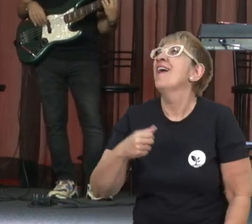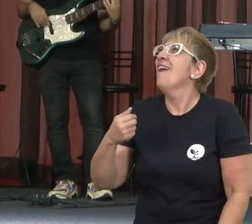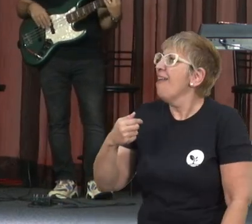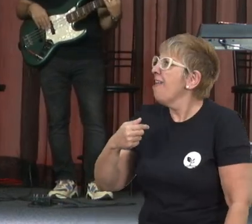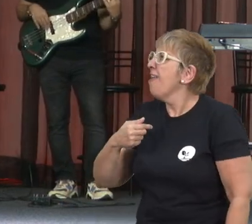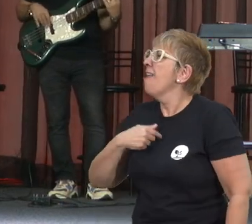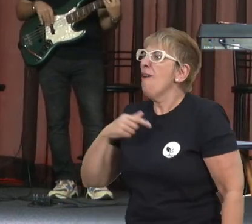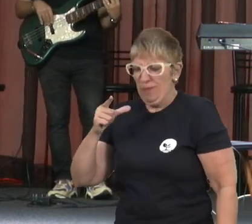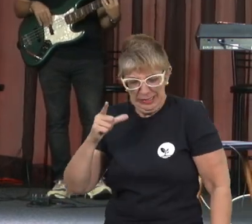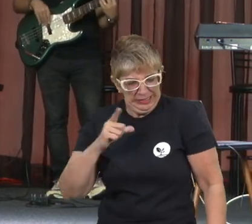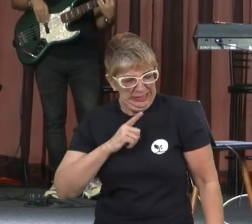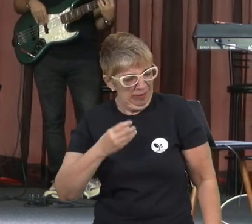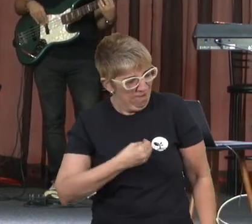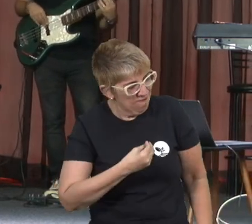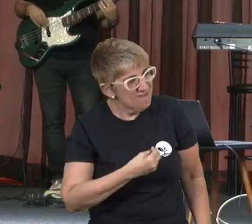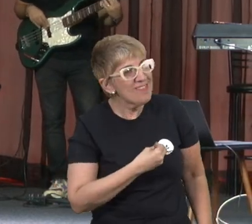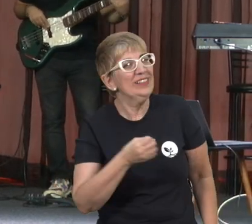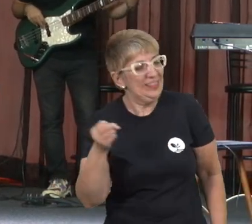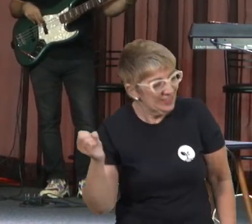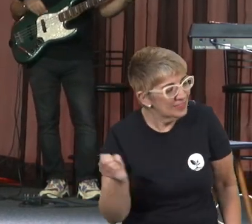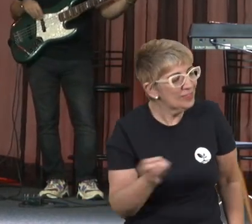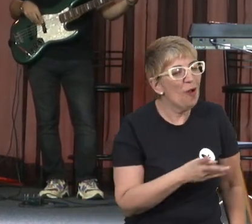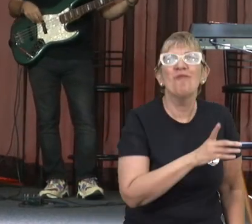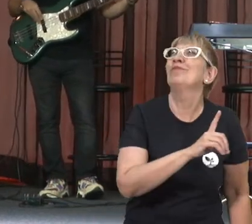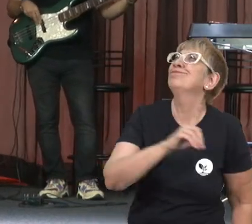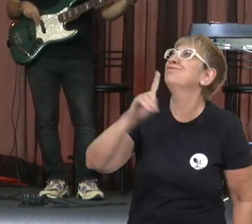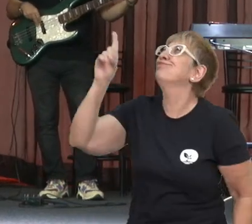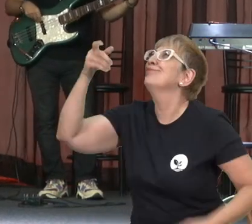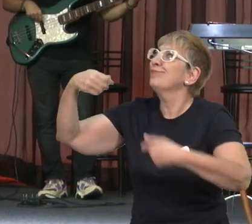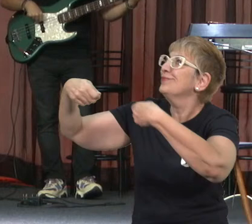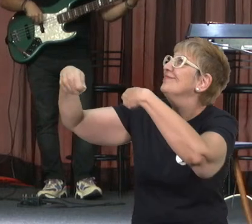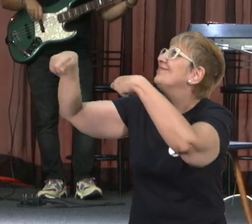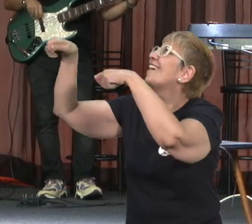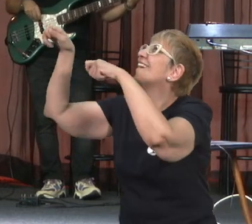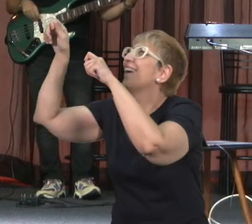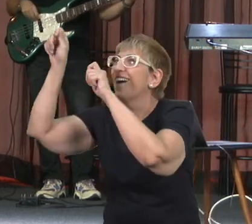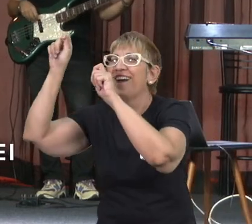e da plenitude renasci.